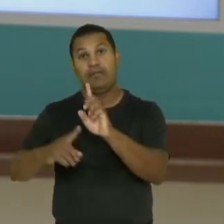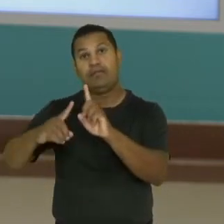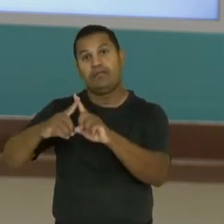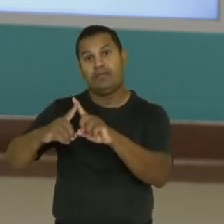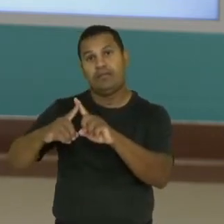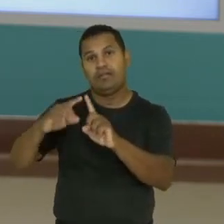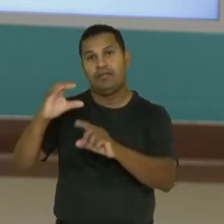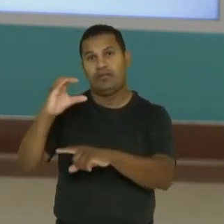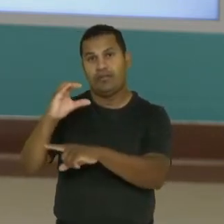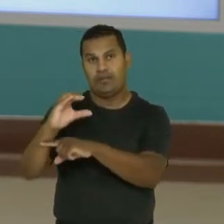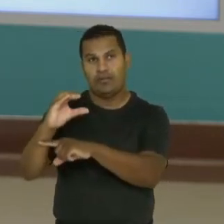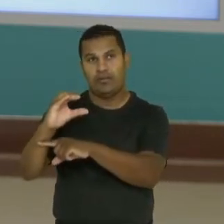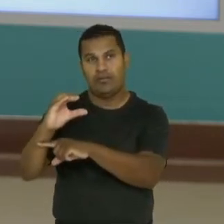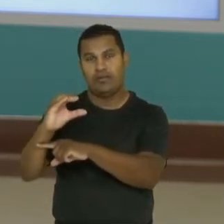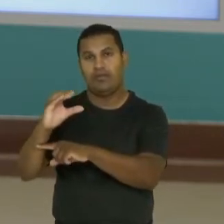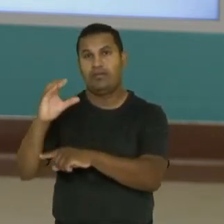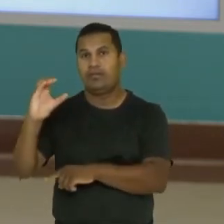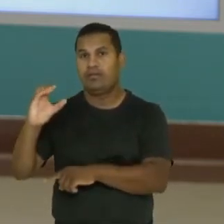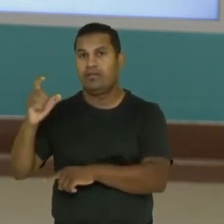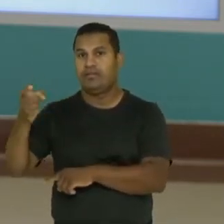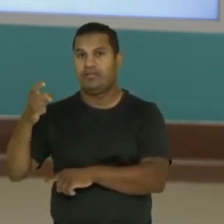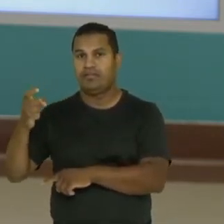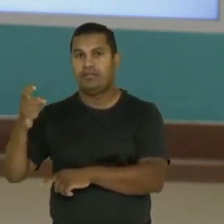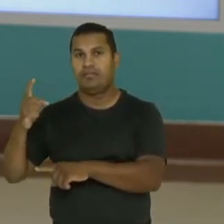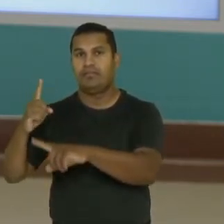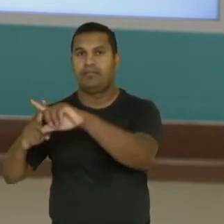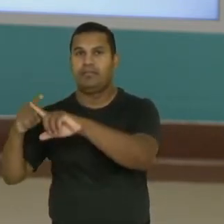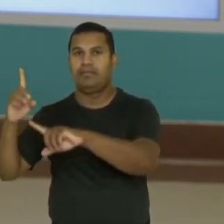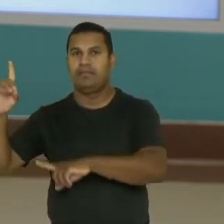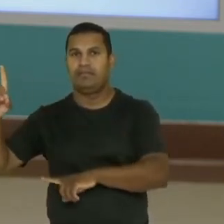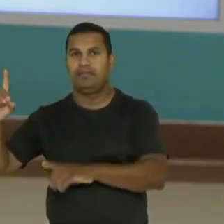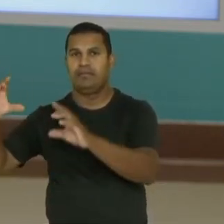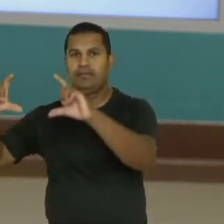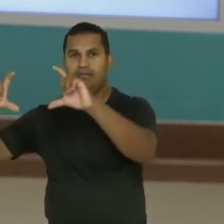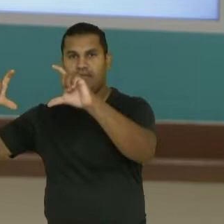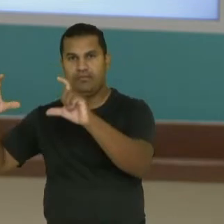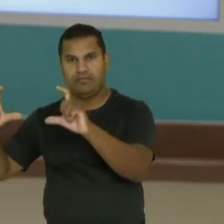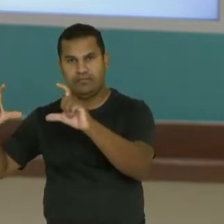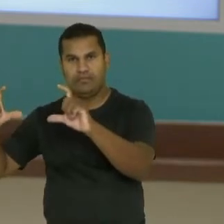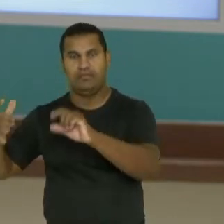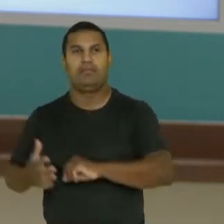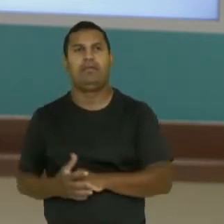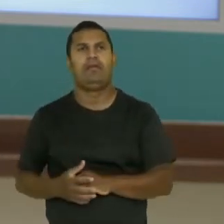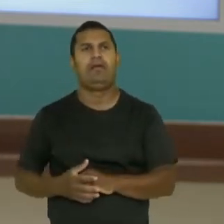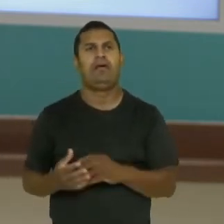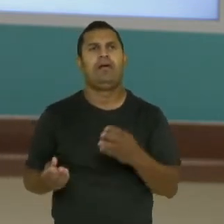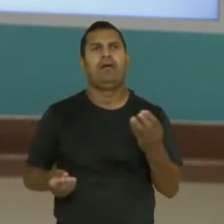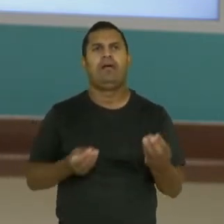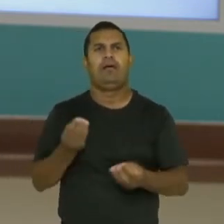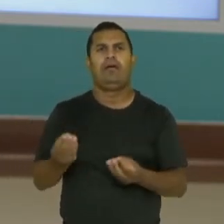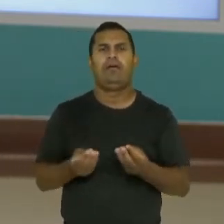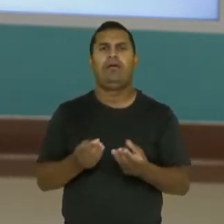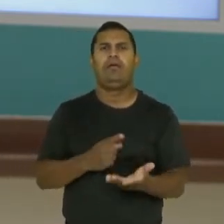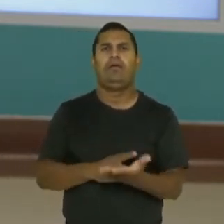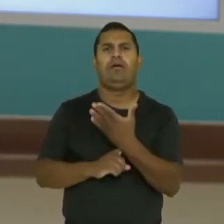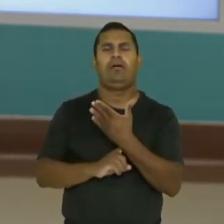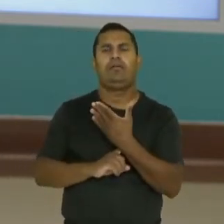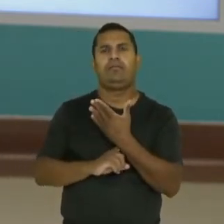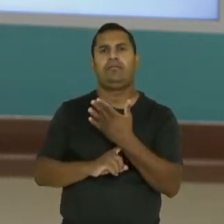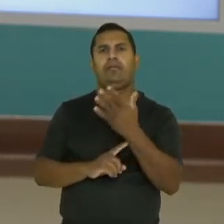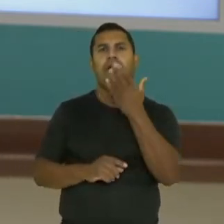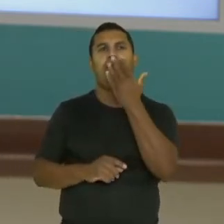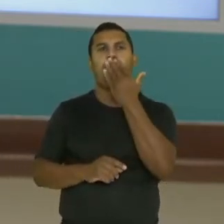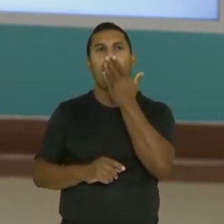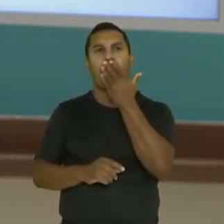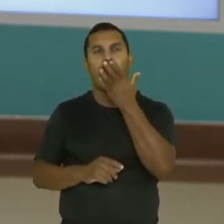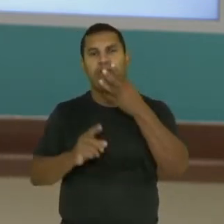x, uma g de x e uma h de x. Então, a f de x é a minha função tradicional ali que a gente acabou de verificar, né?